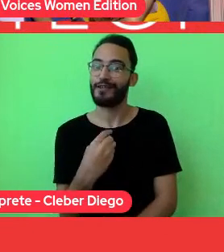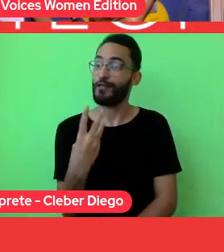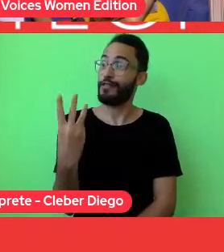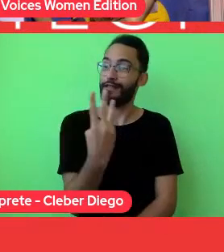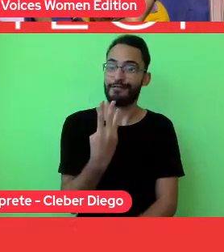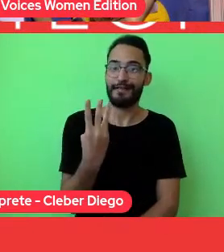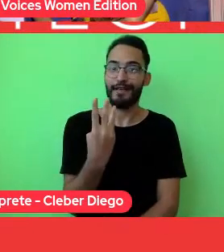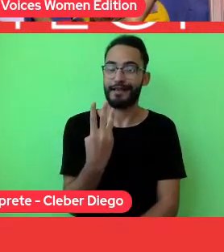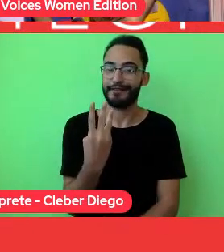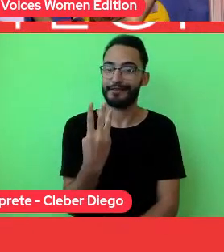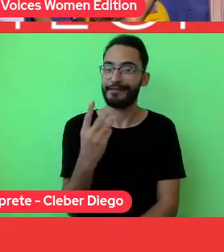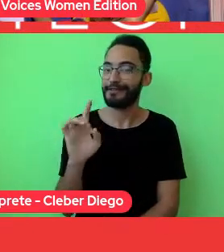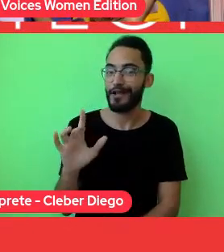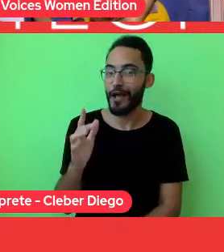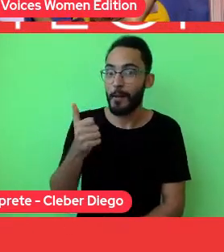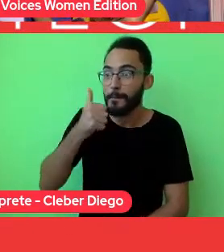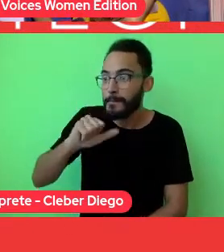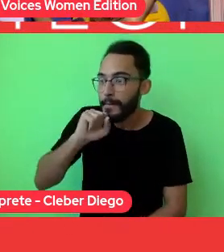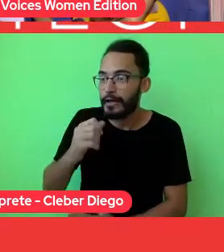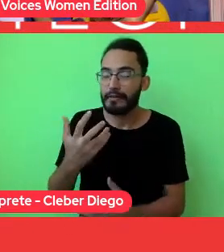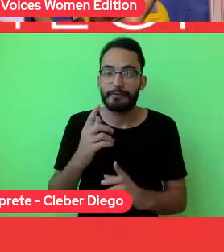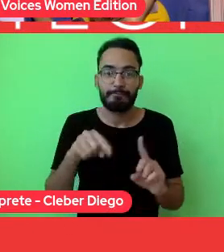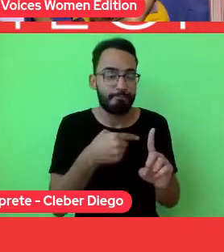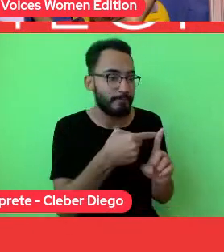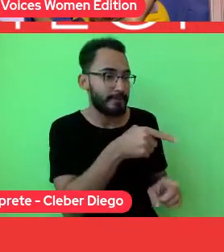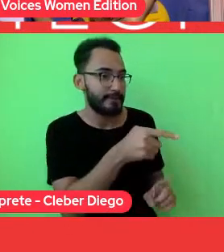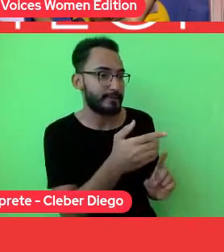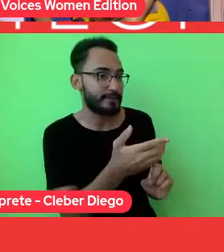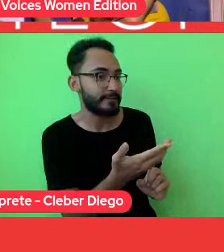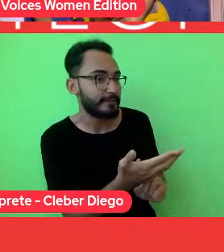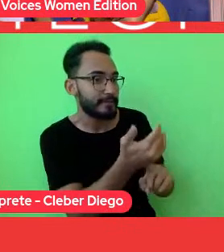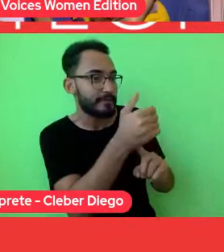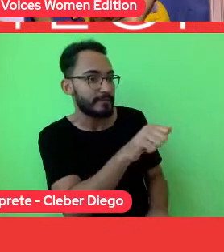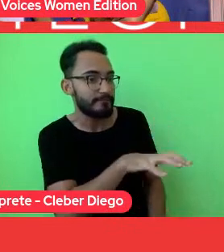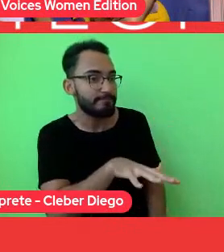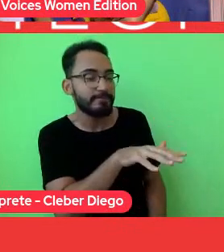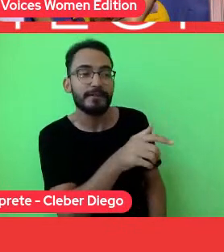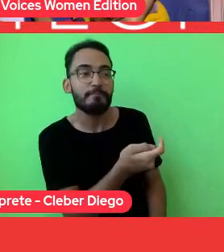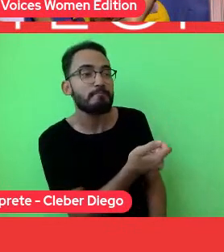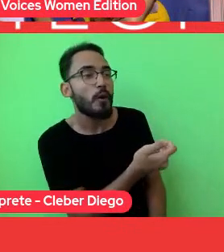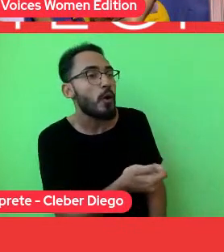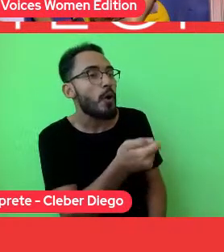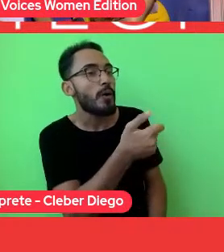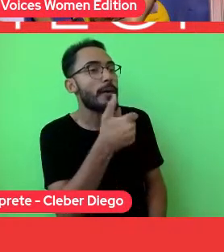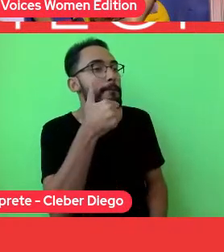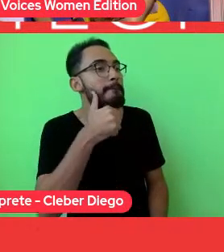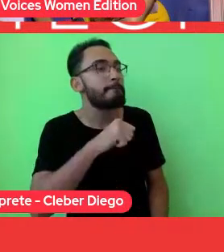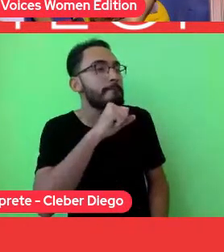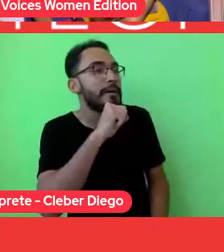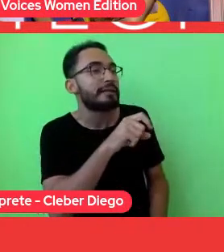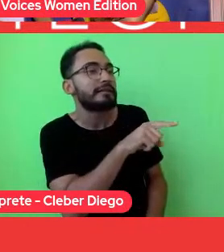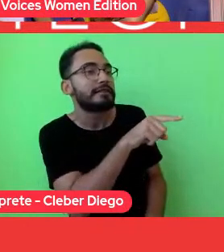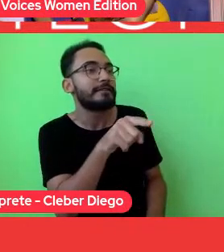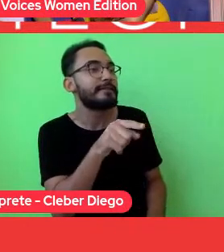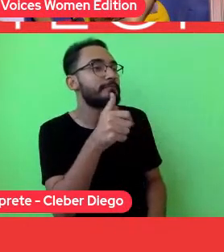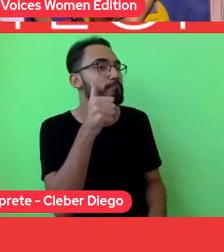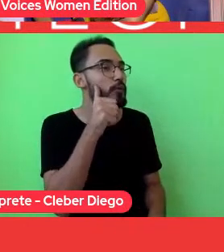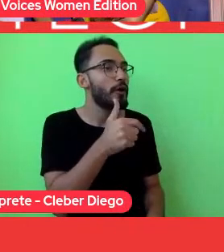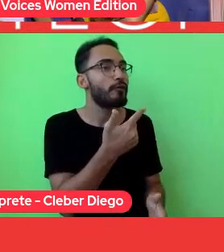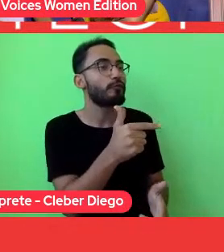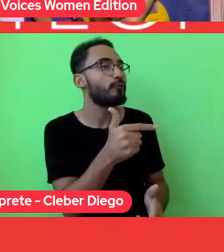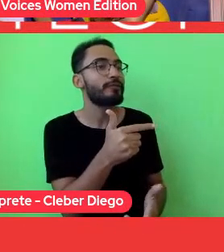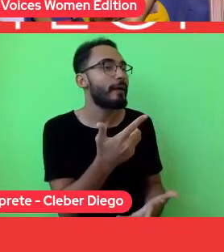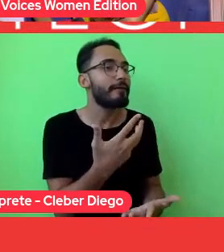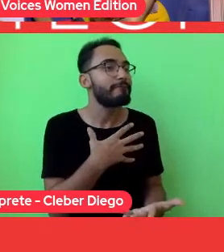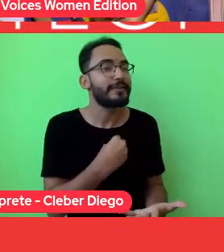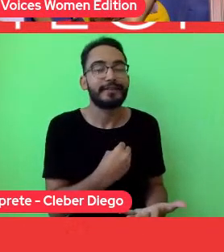ser mamãe num ambiente, né, que tinham poucas mães. Né? Eu comecei a minha carreira aqui na área de como engenheira de